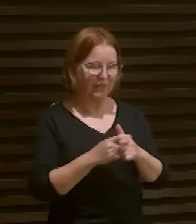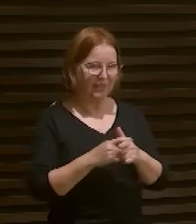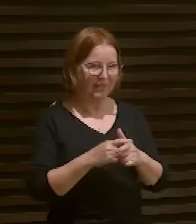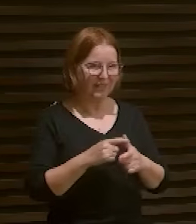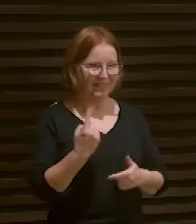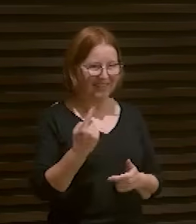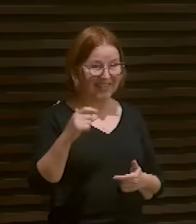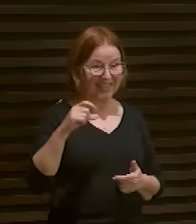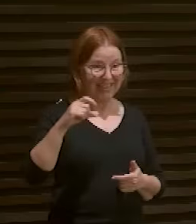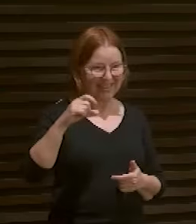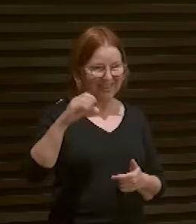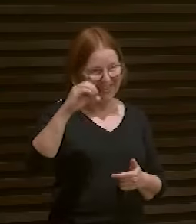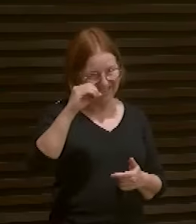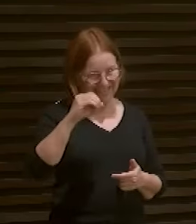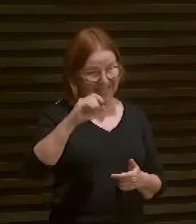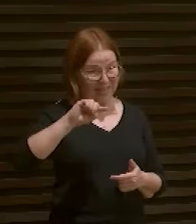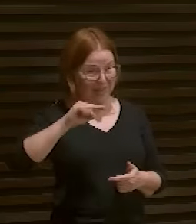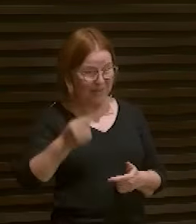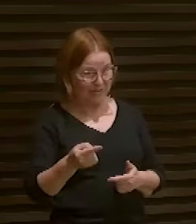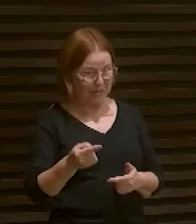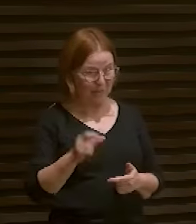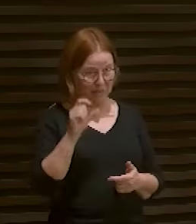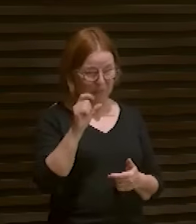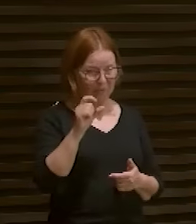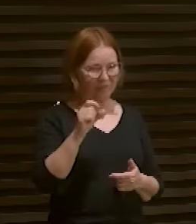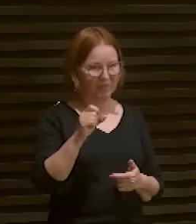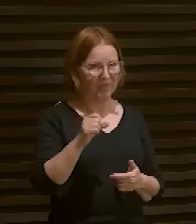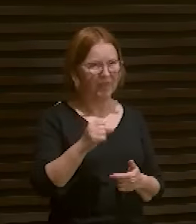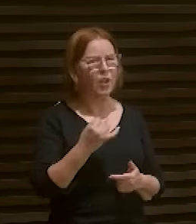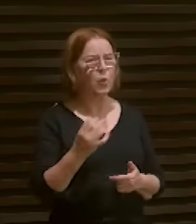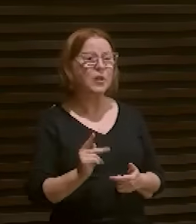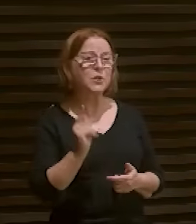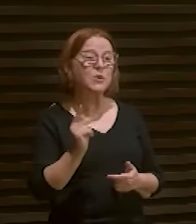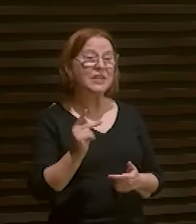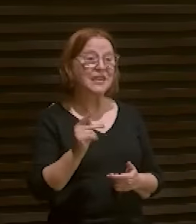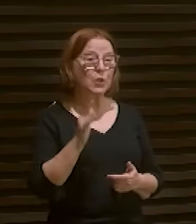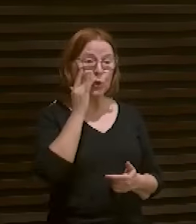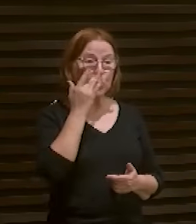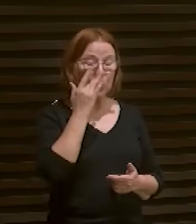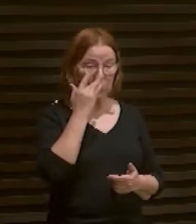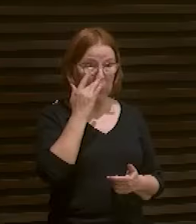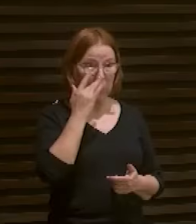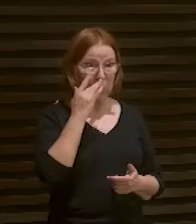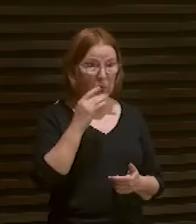Quanto que era um talento, meu irmão? Quantas gramas, quantos quilos de ouro era um talento?